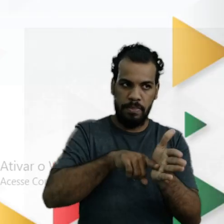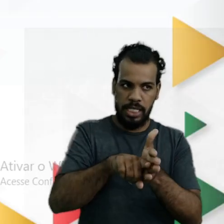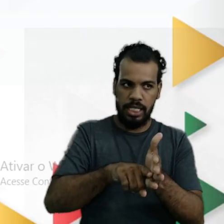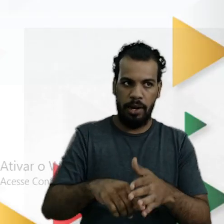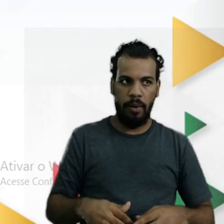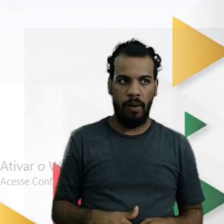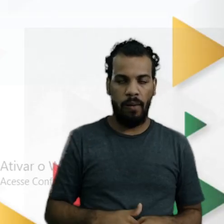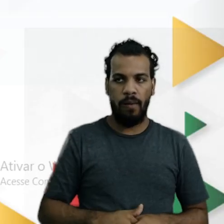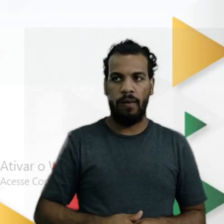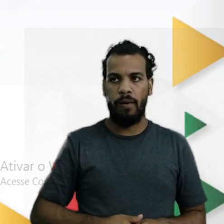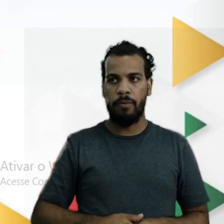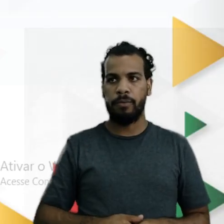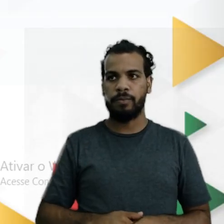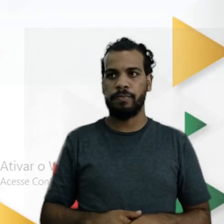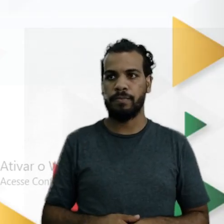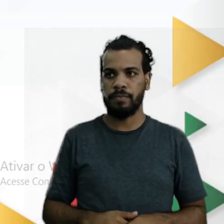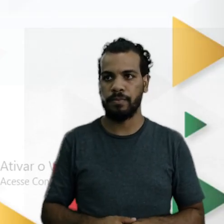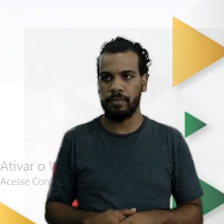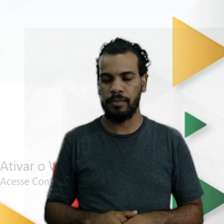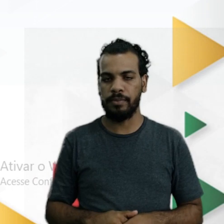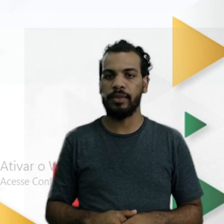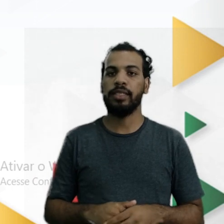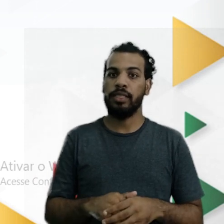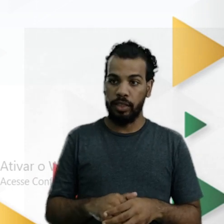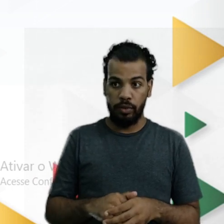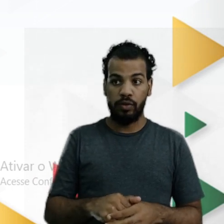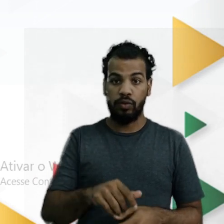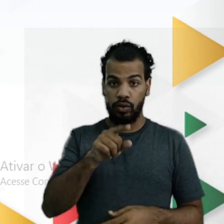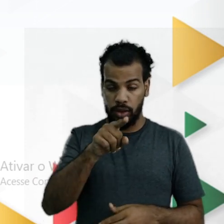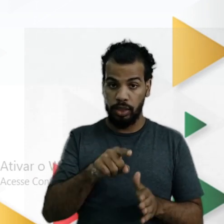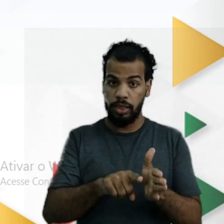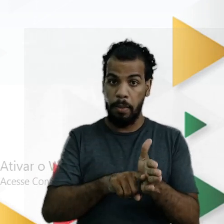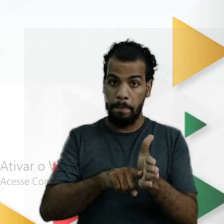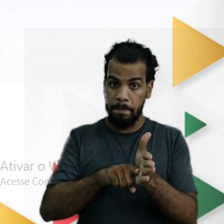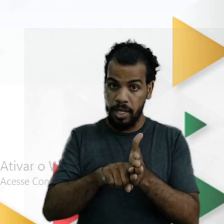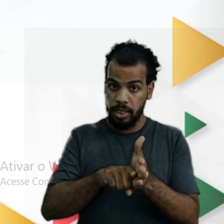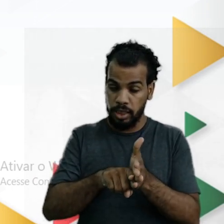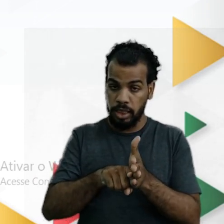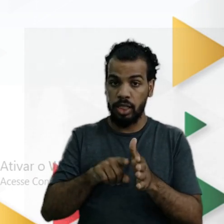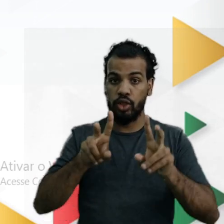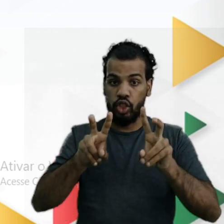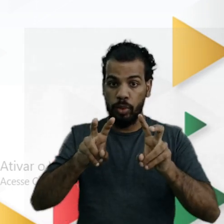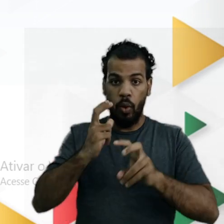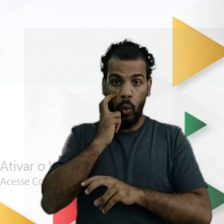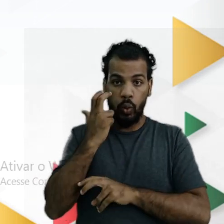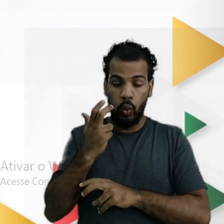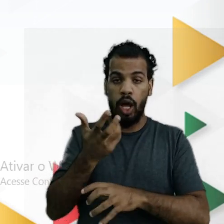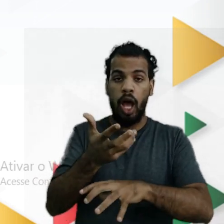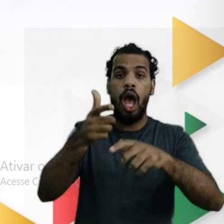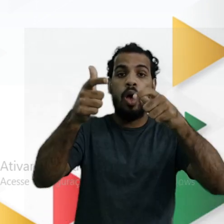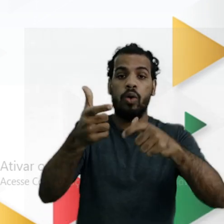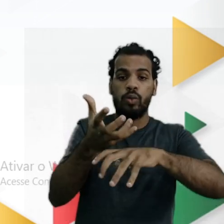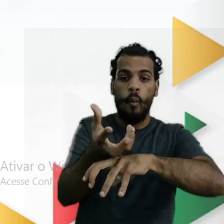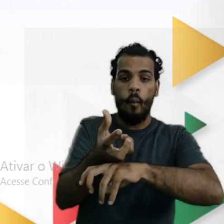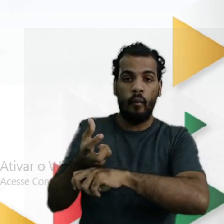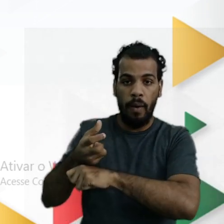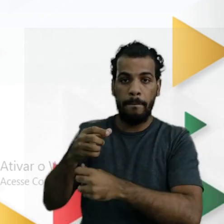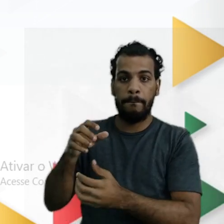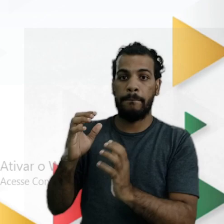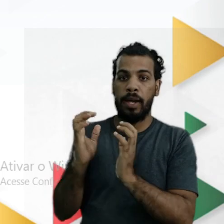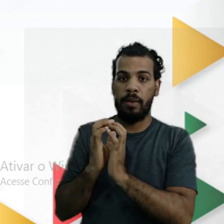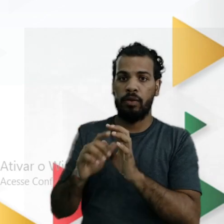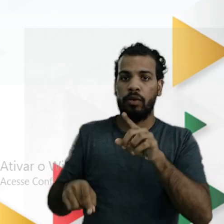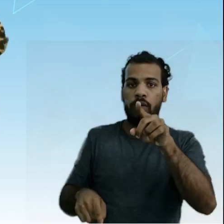Exato. O desafio é esse. Pesquise as manifestações culturais do sertão de Pernambuco e suas